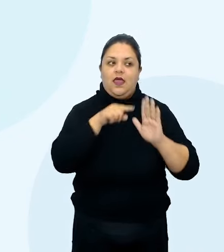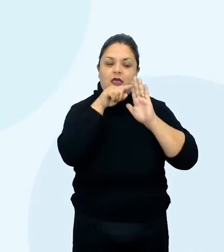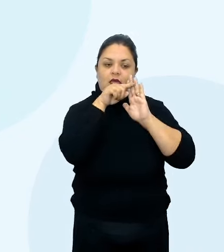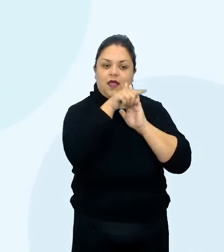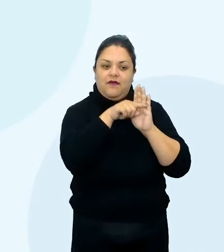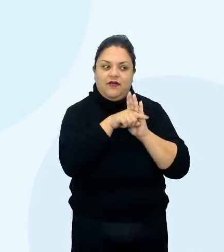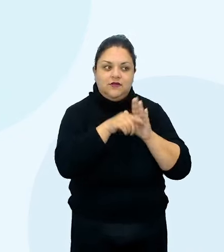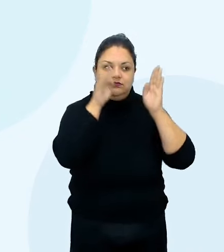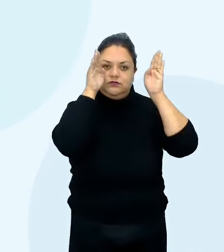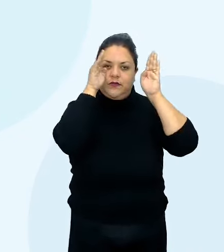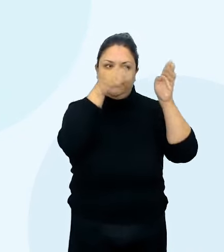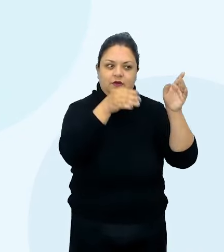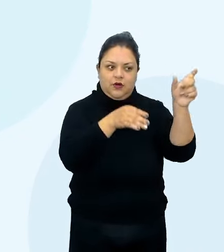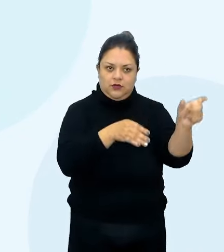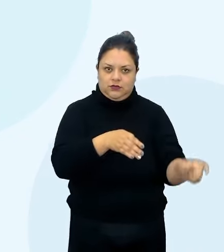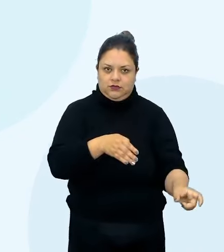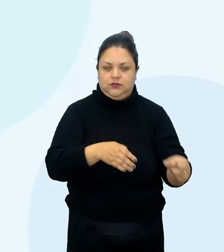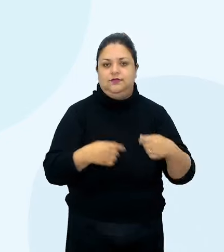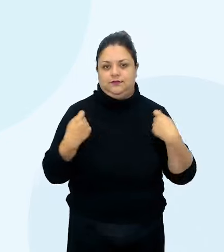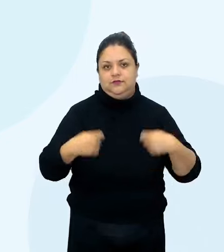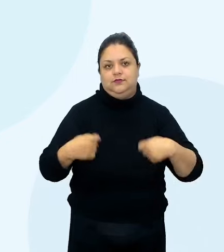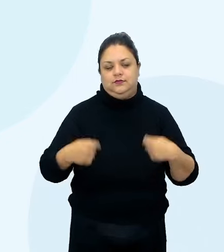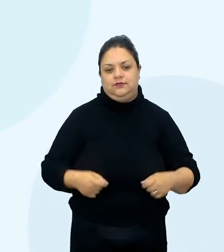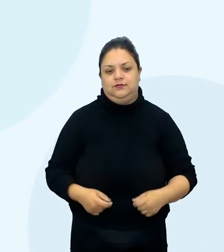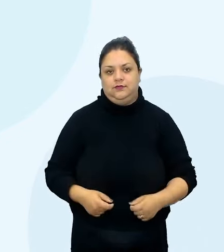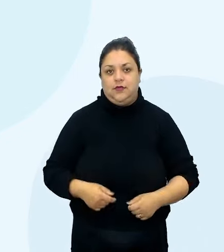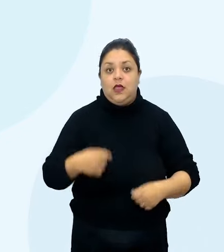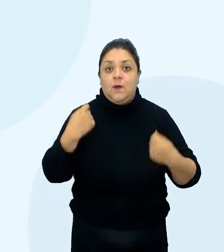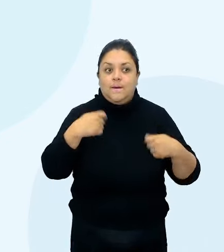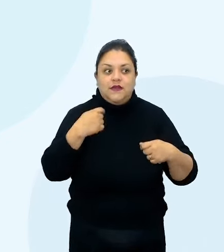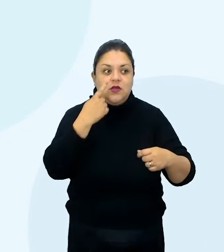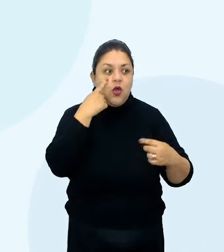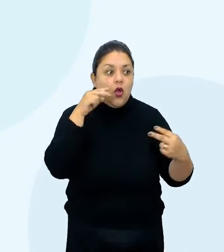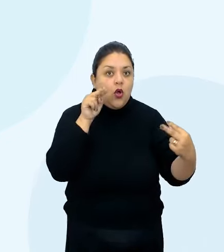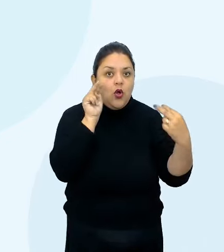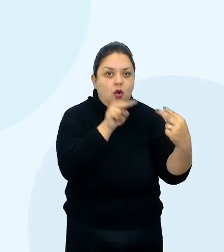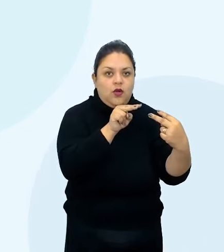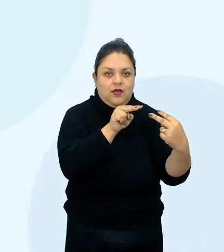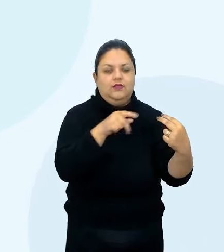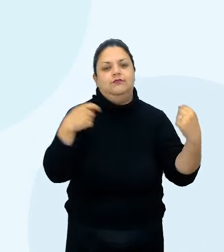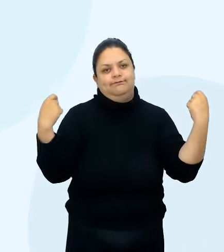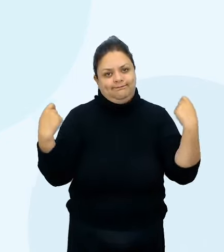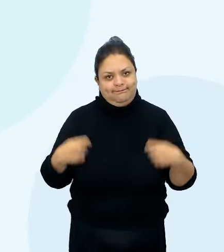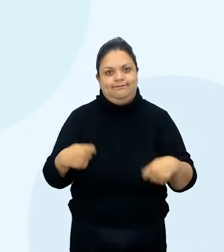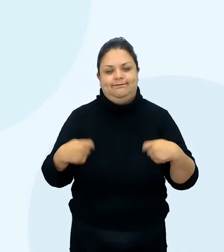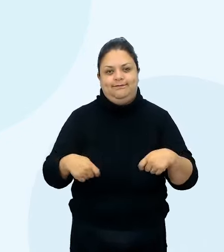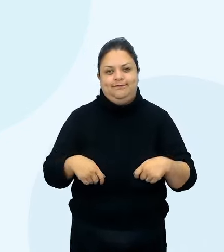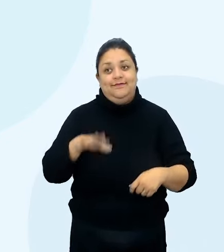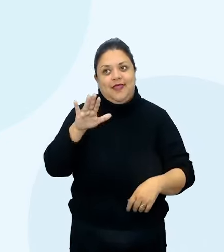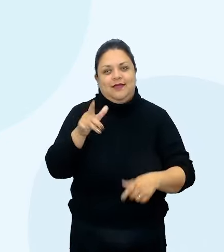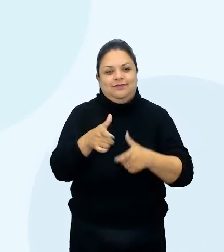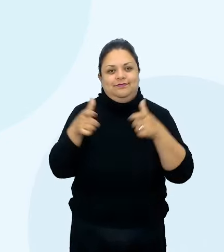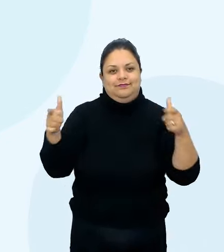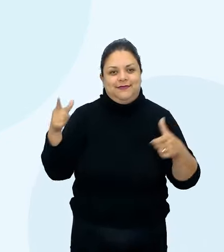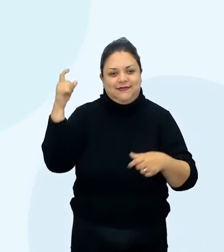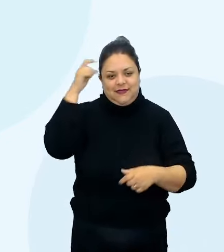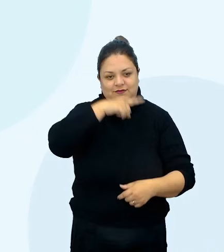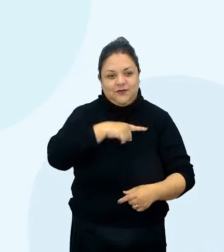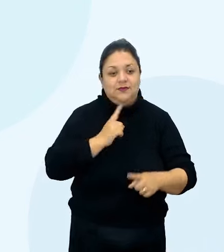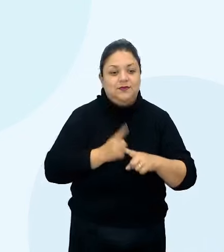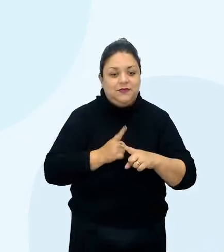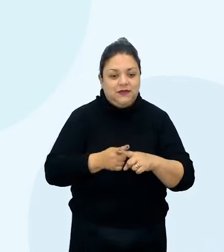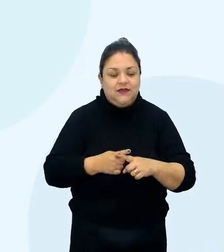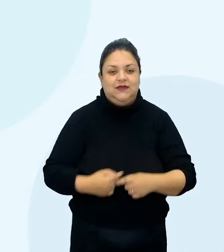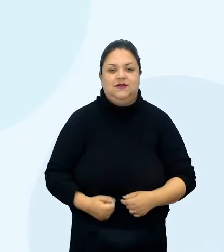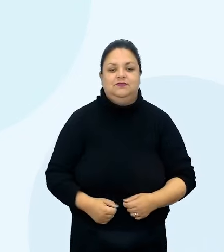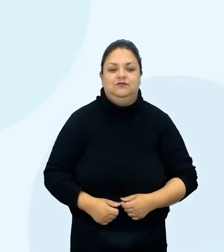centrada na pessoa, né? Eu tenho que fazer olhando para ela. Isso é um desafio grande, né, que a gente tem,